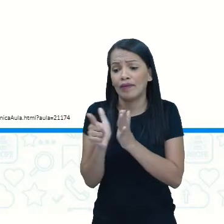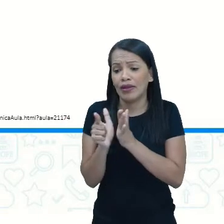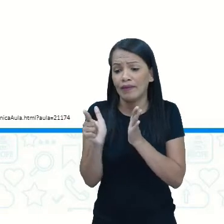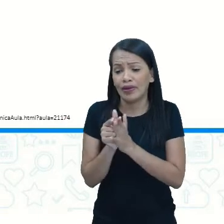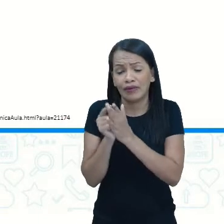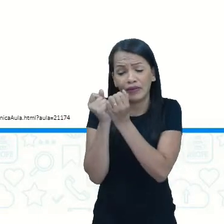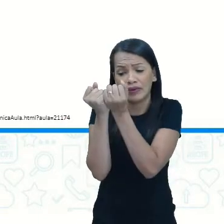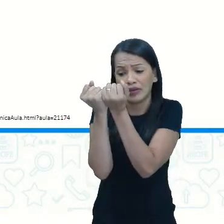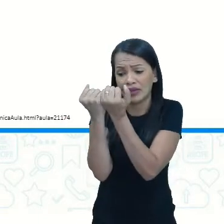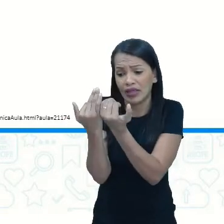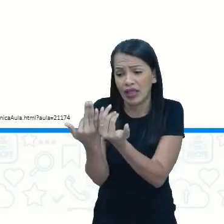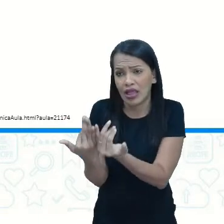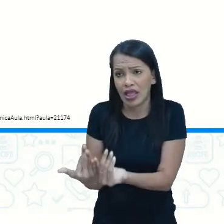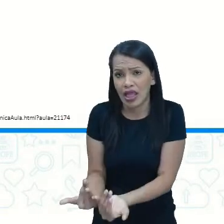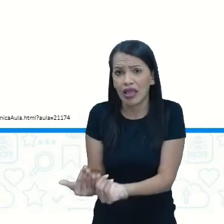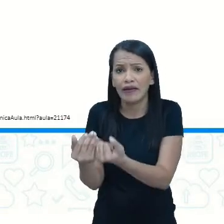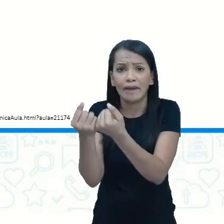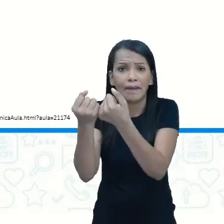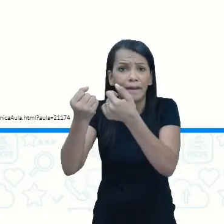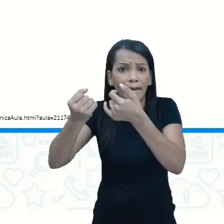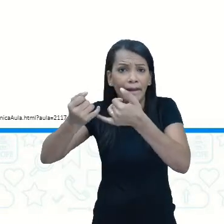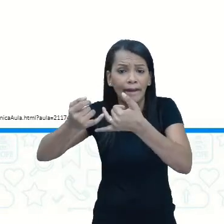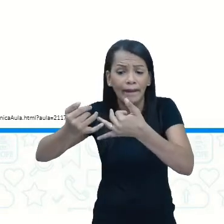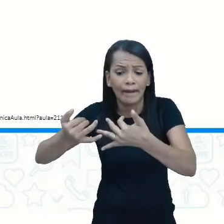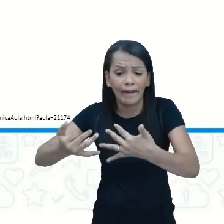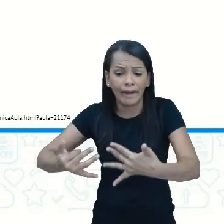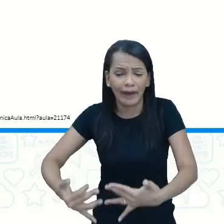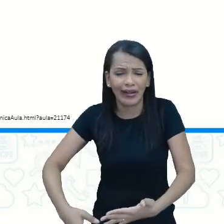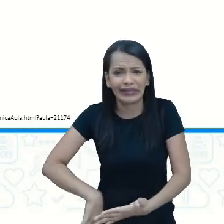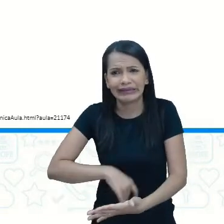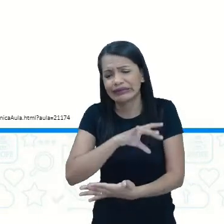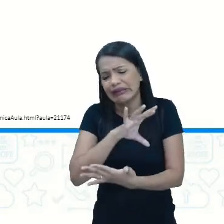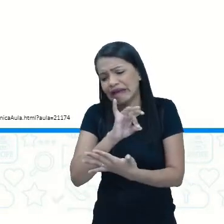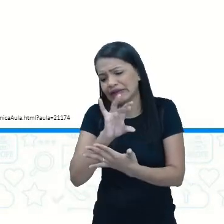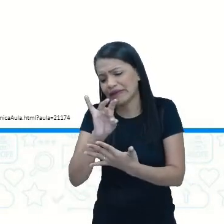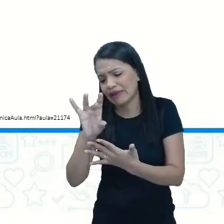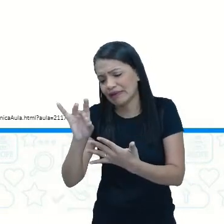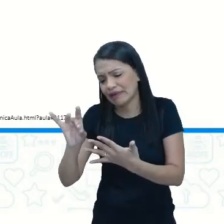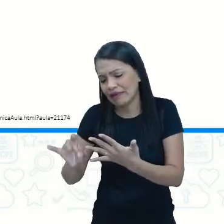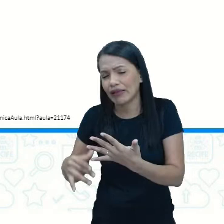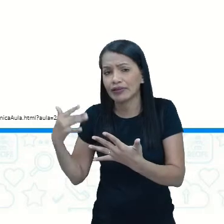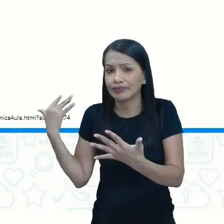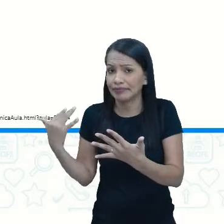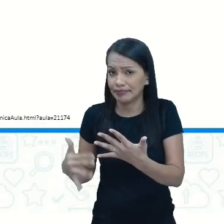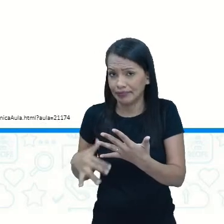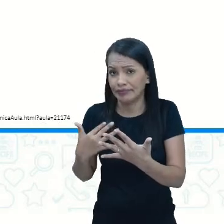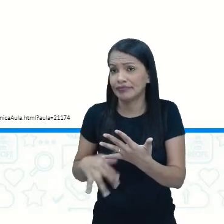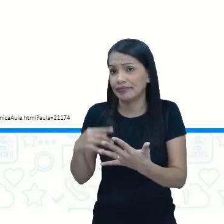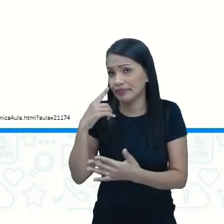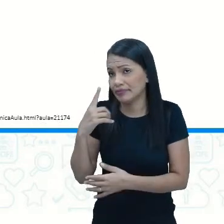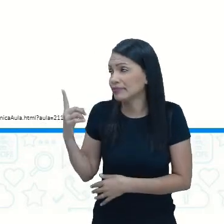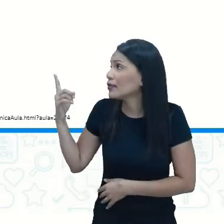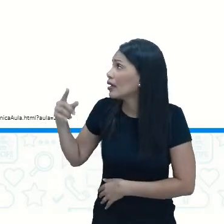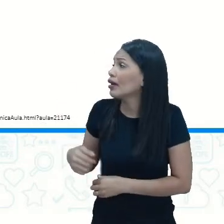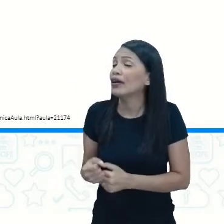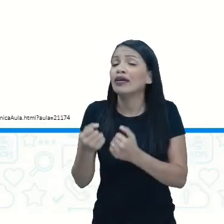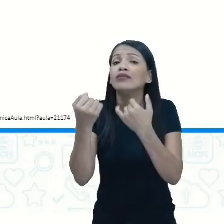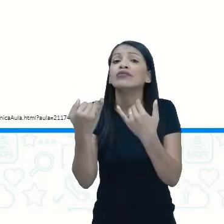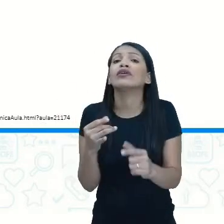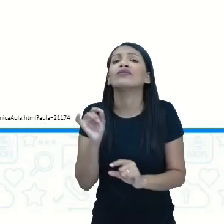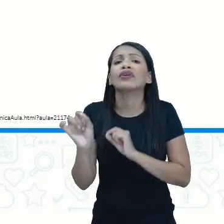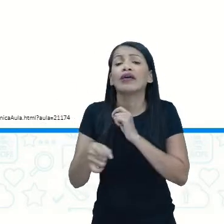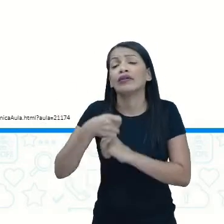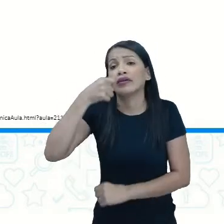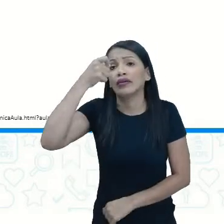Aqui, então, nesse folheto, olha as instruções. Tem aí instruções sobre a gripe, de que